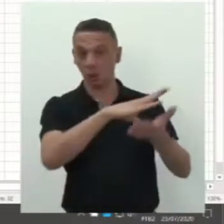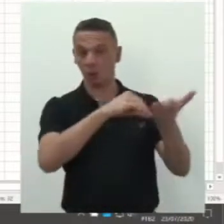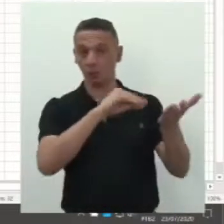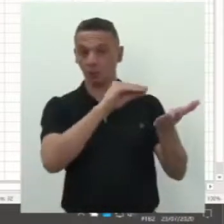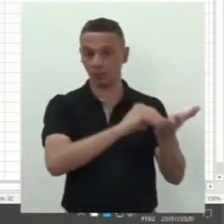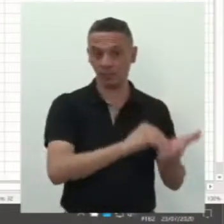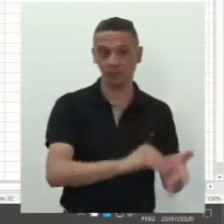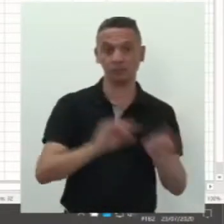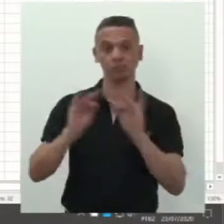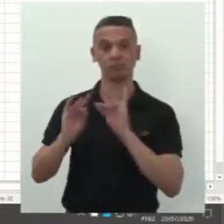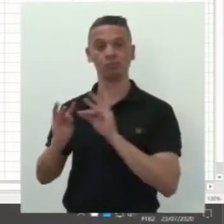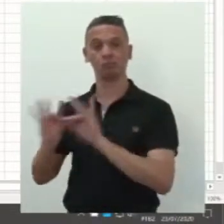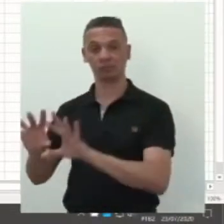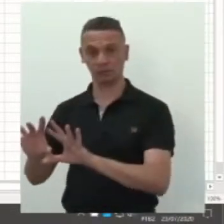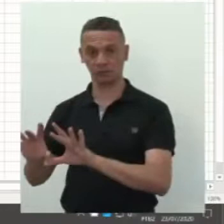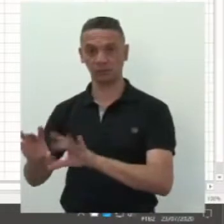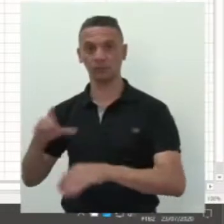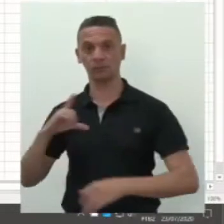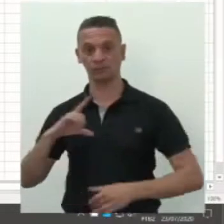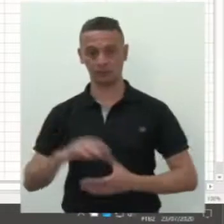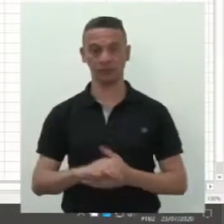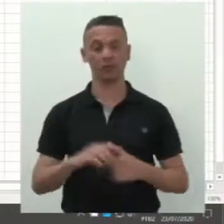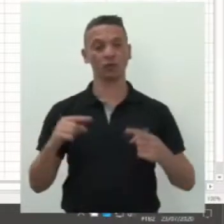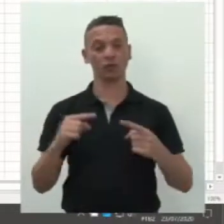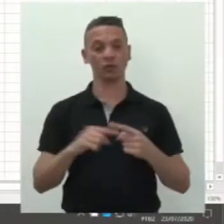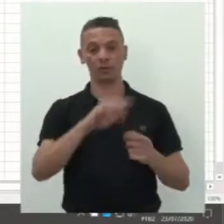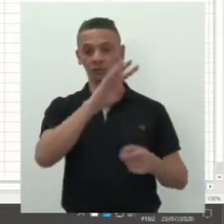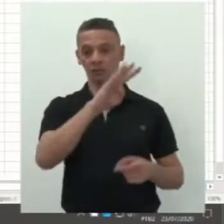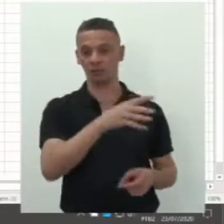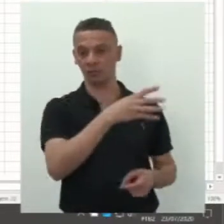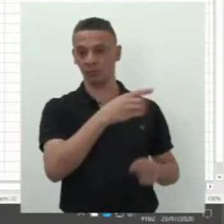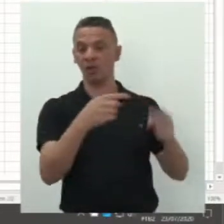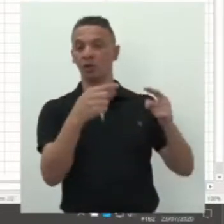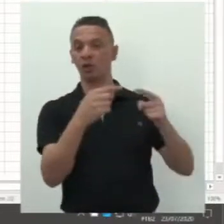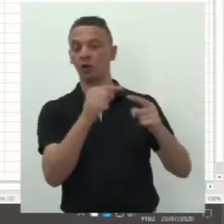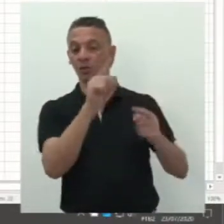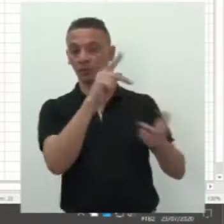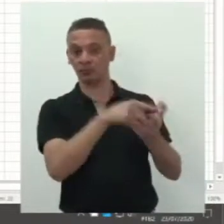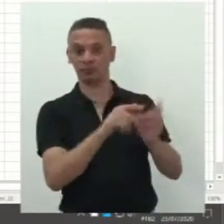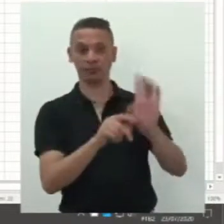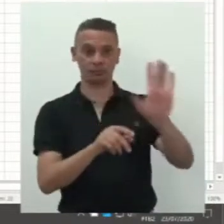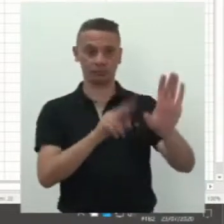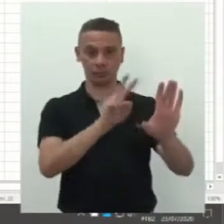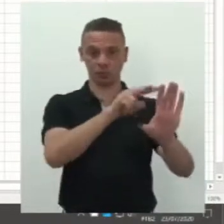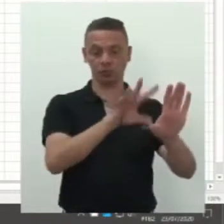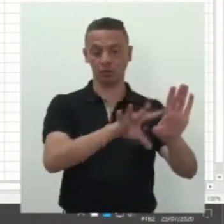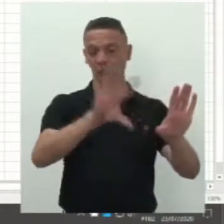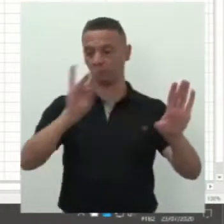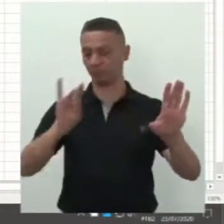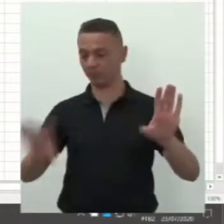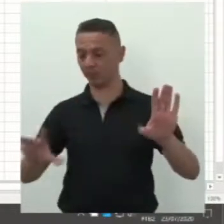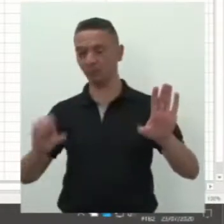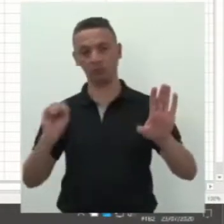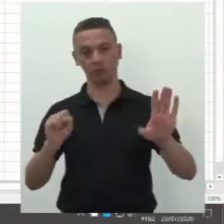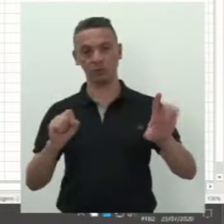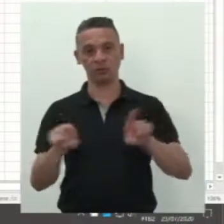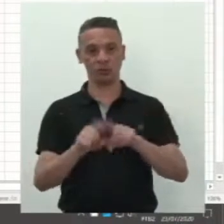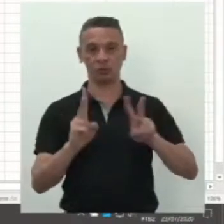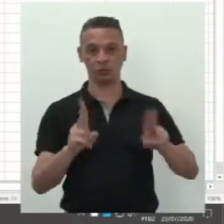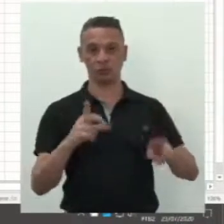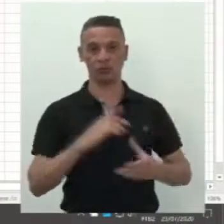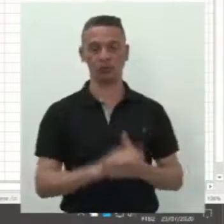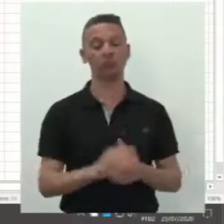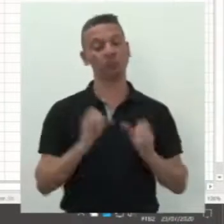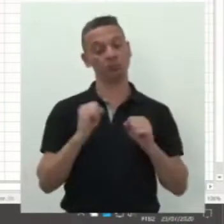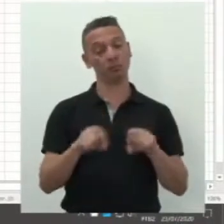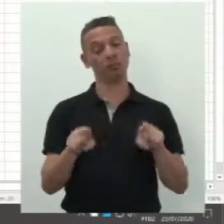colei. Por isso que os dados copiados, os originais aqui, eles ainda ficam aqui. Eu posso também, né,